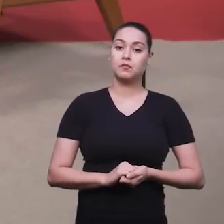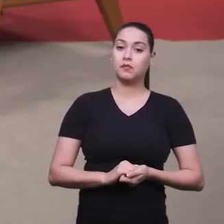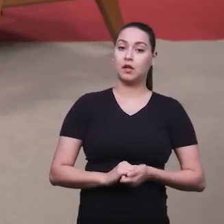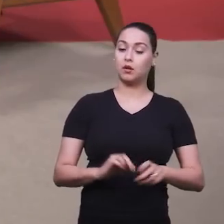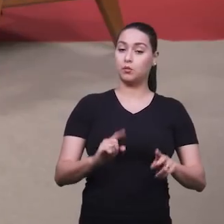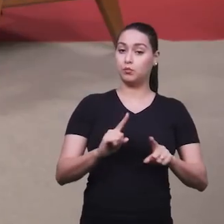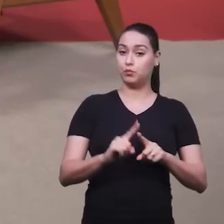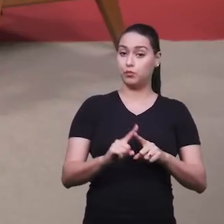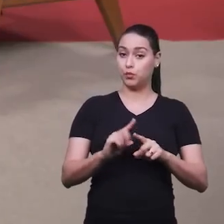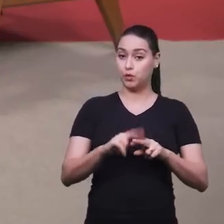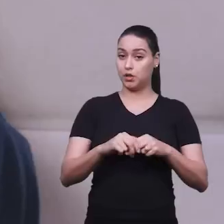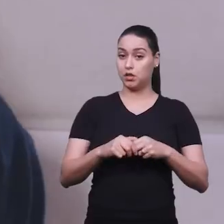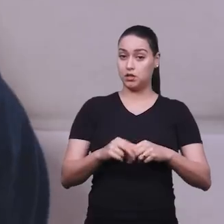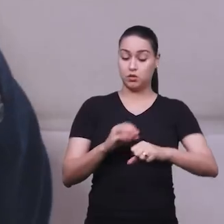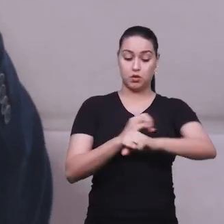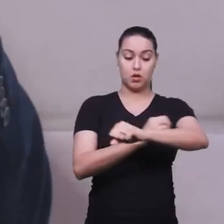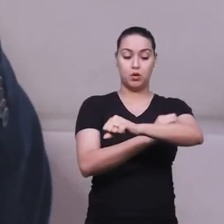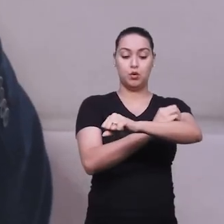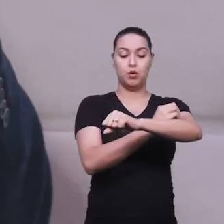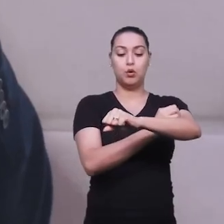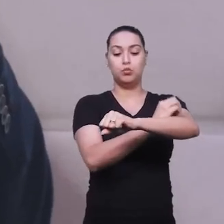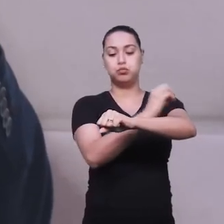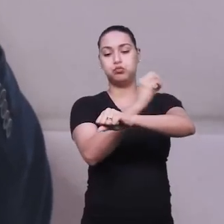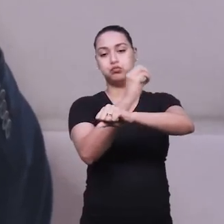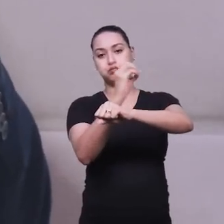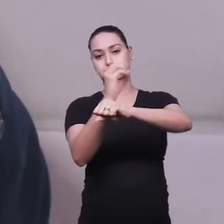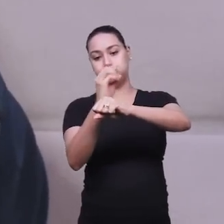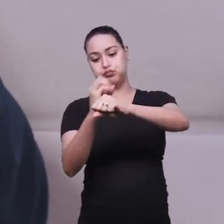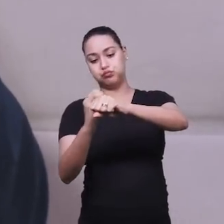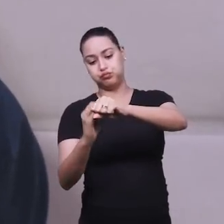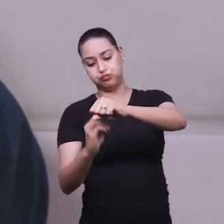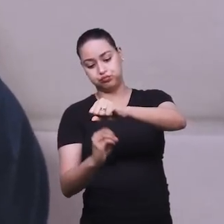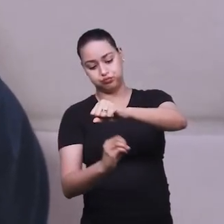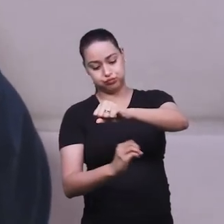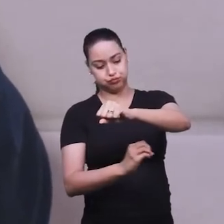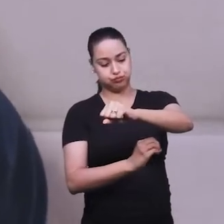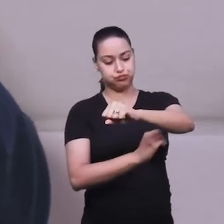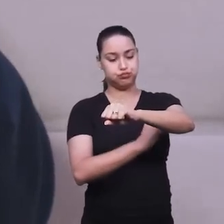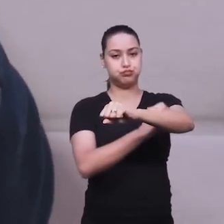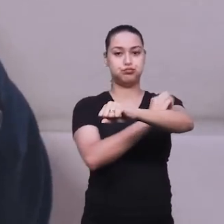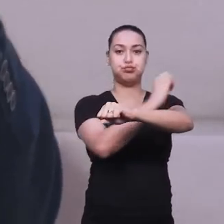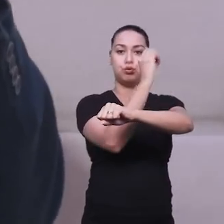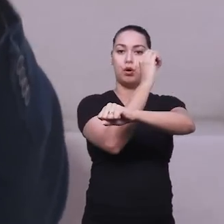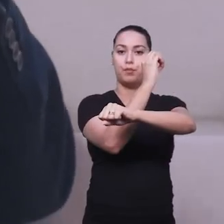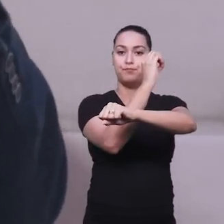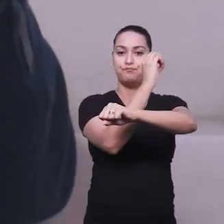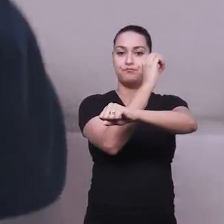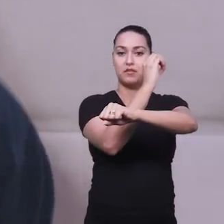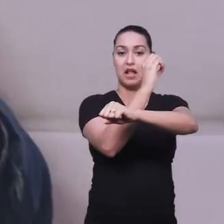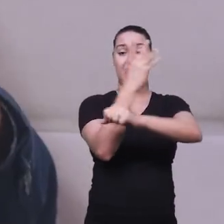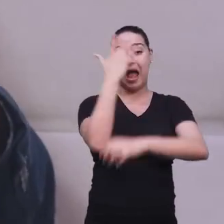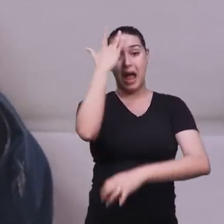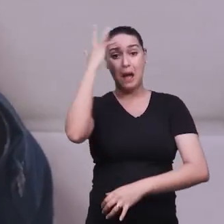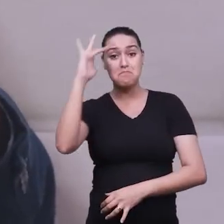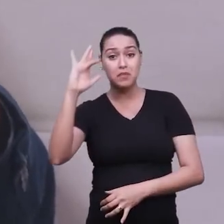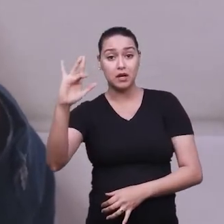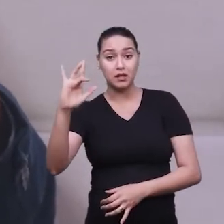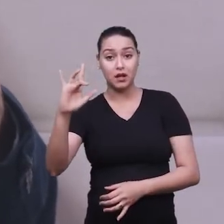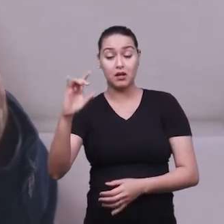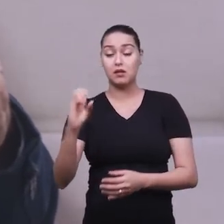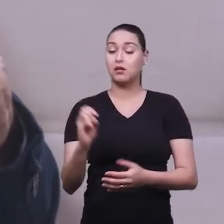aquele período da noite, porque a questão não é amanhã, o outro dia, não. Amanhã, o amanhecer.